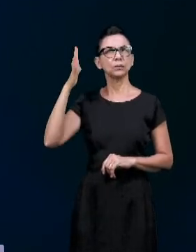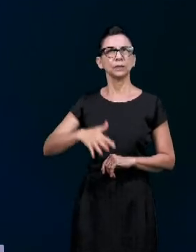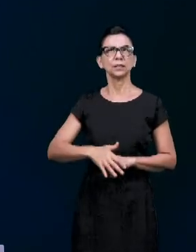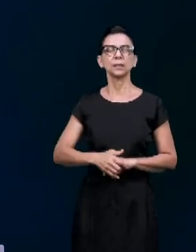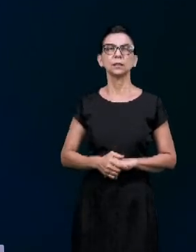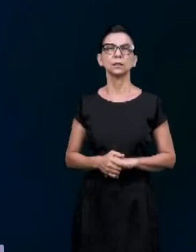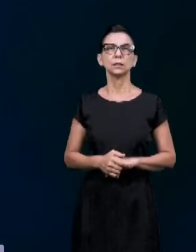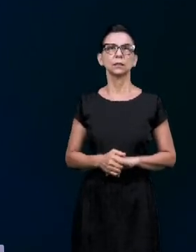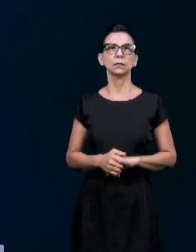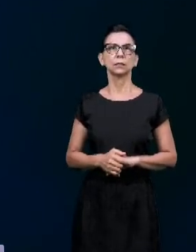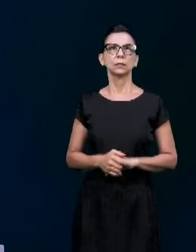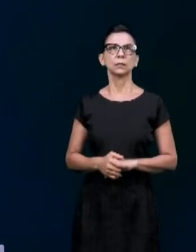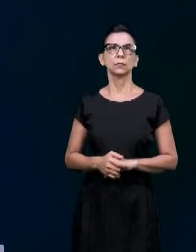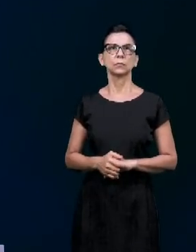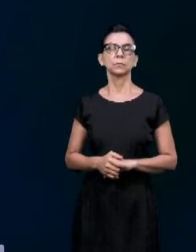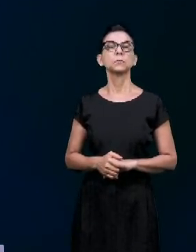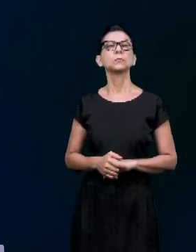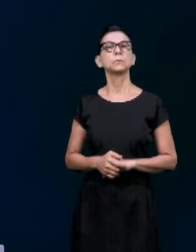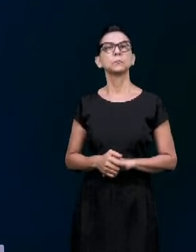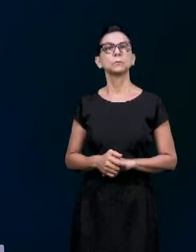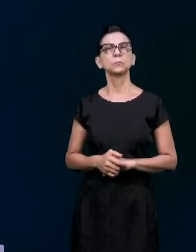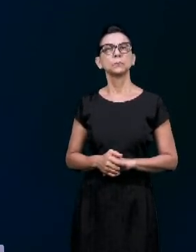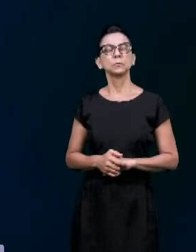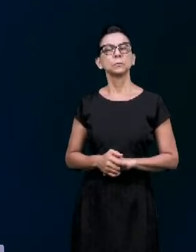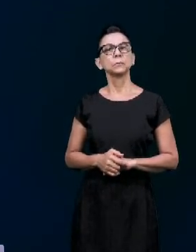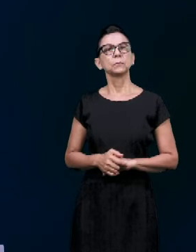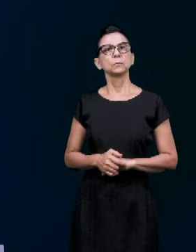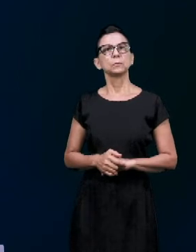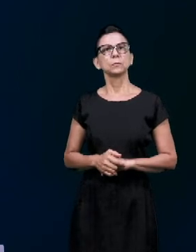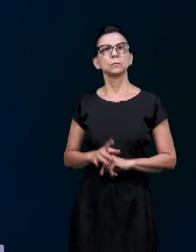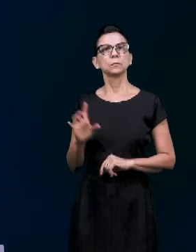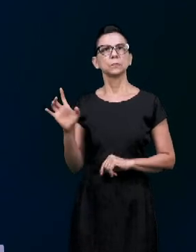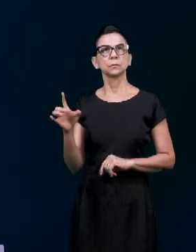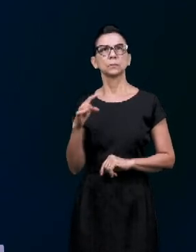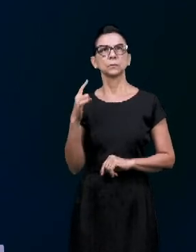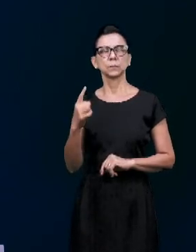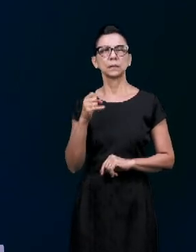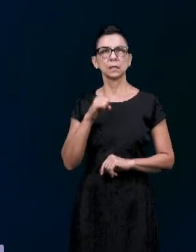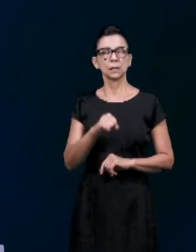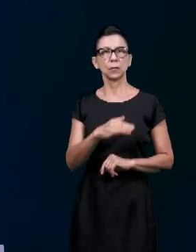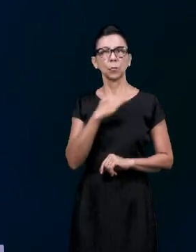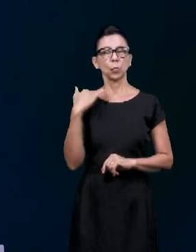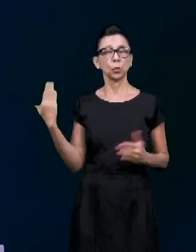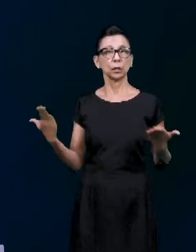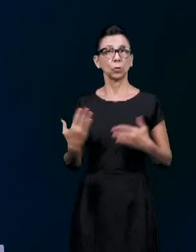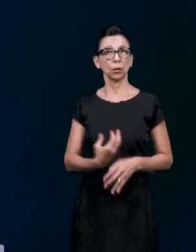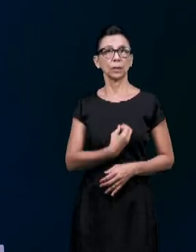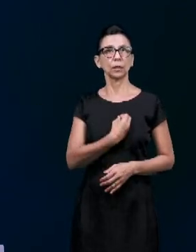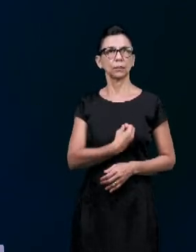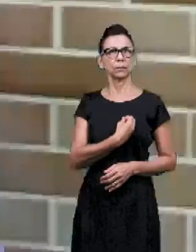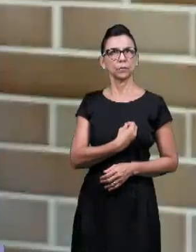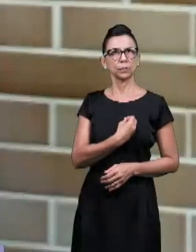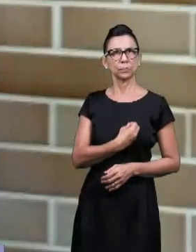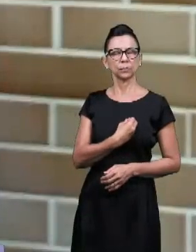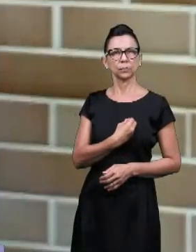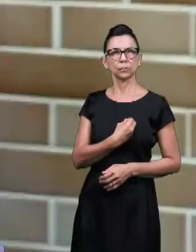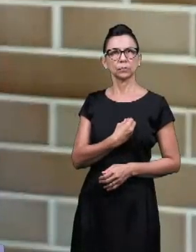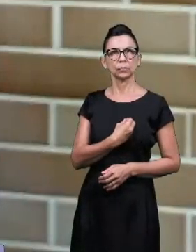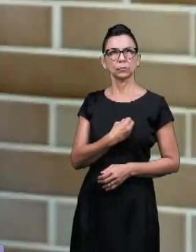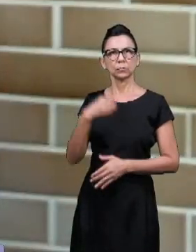bênção. E quem está morto é o cristianismo, porque eram obras do homem, eram obras da razão, por isso não agradava ao Senhor.